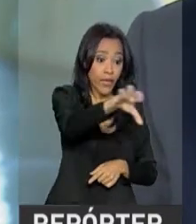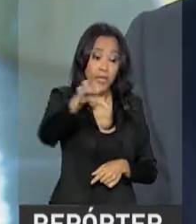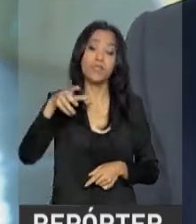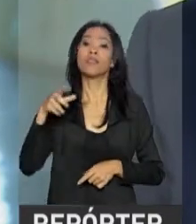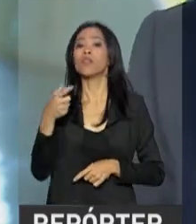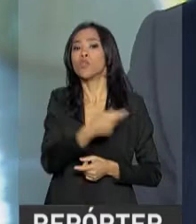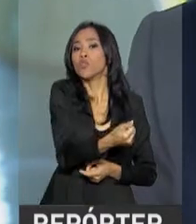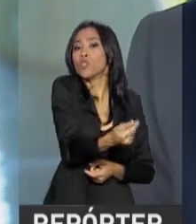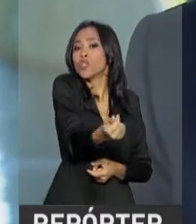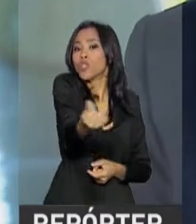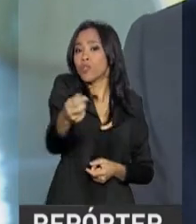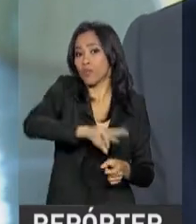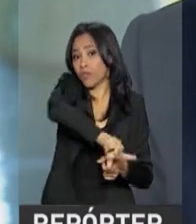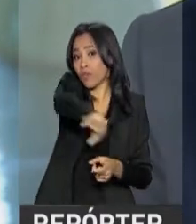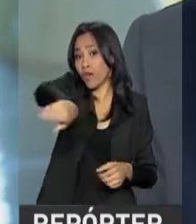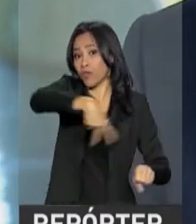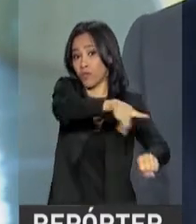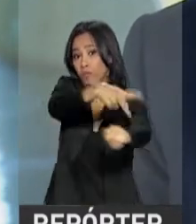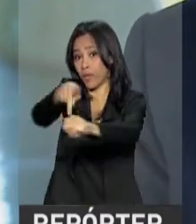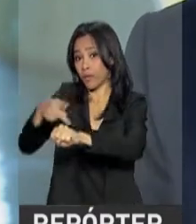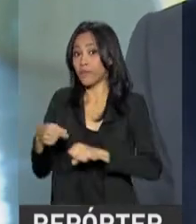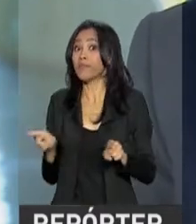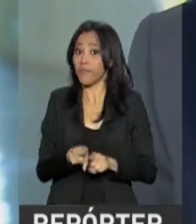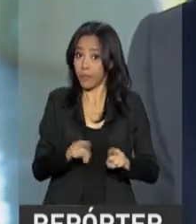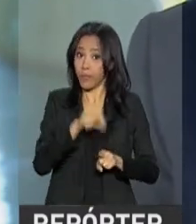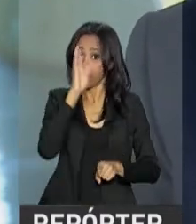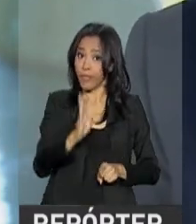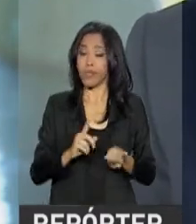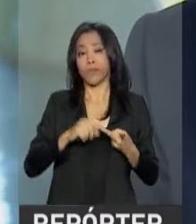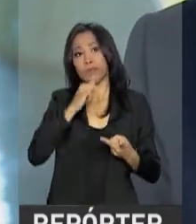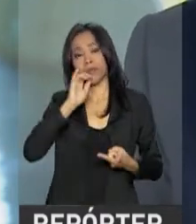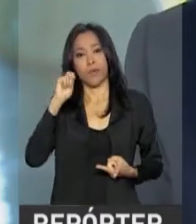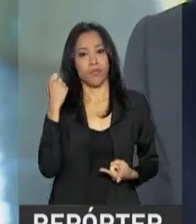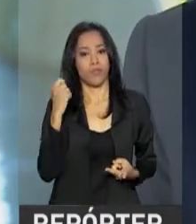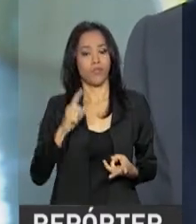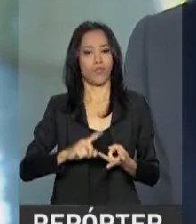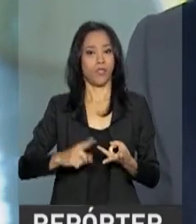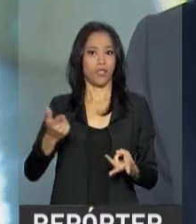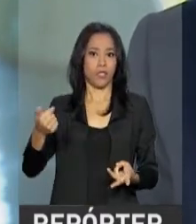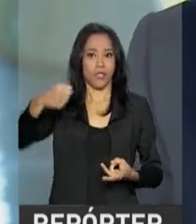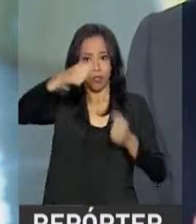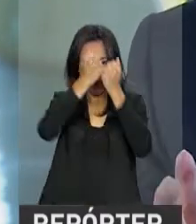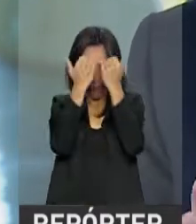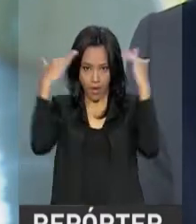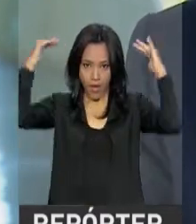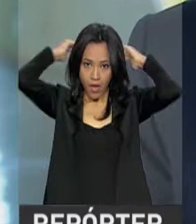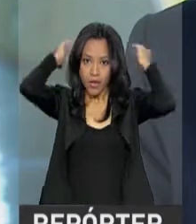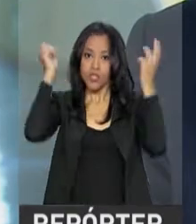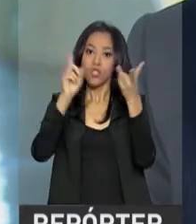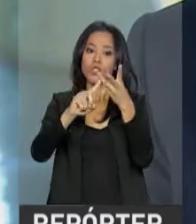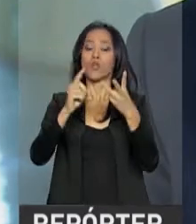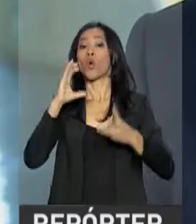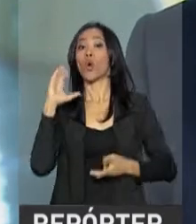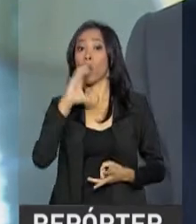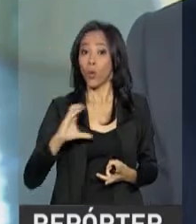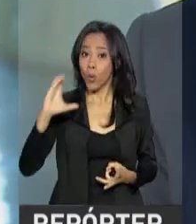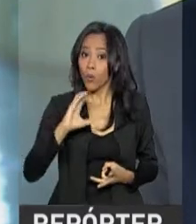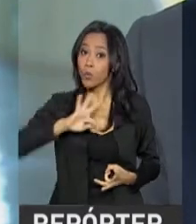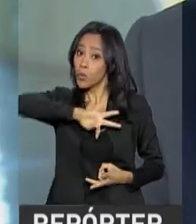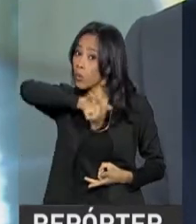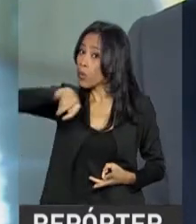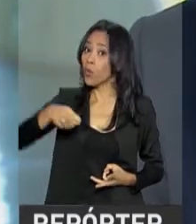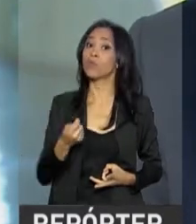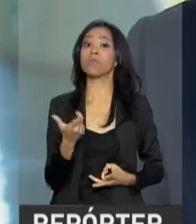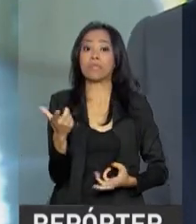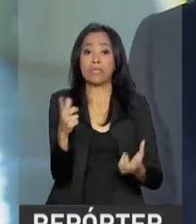entre os quais o brasil mas assim também a argentina é o méxico a colômbia todos eles foram afetados por